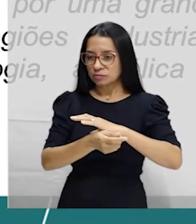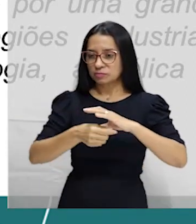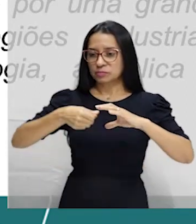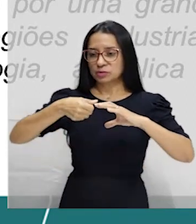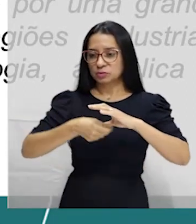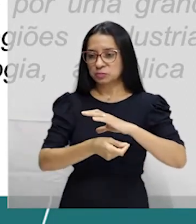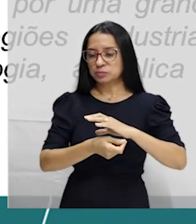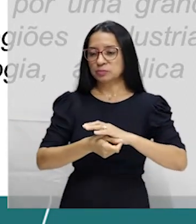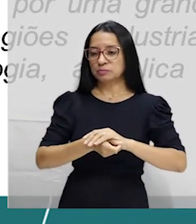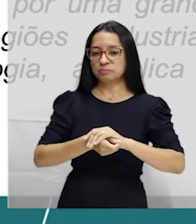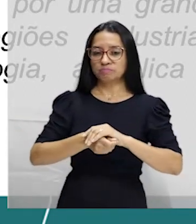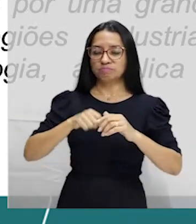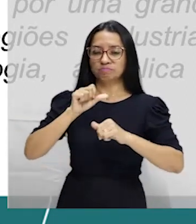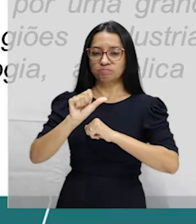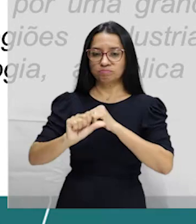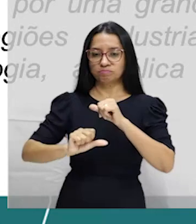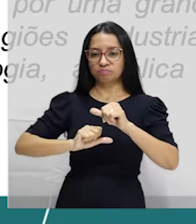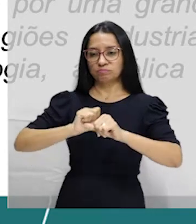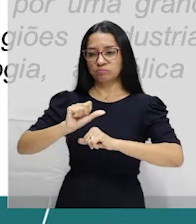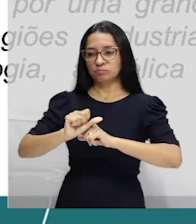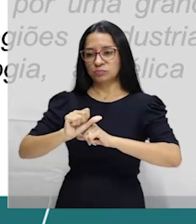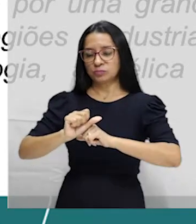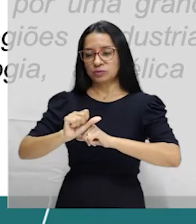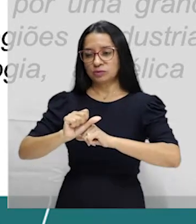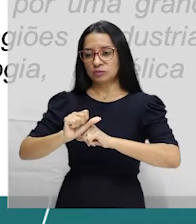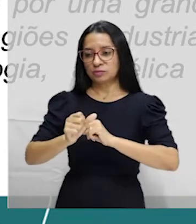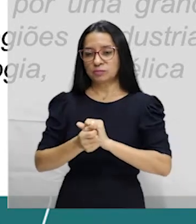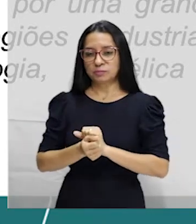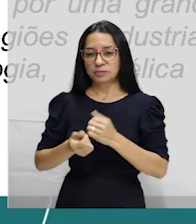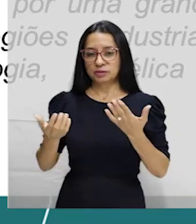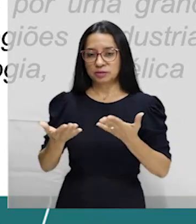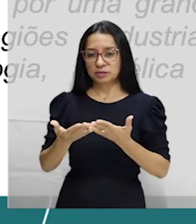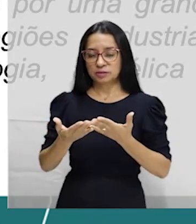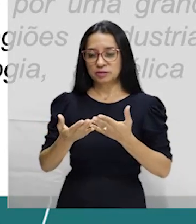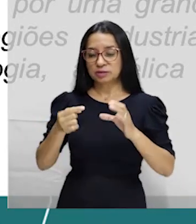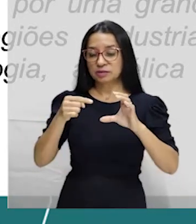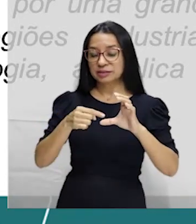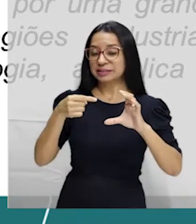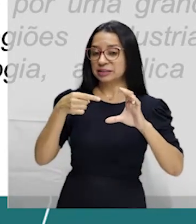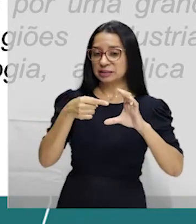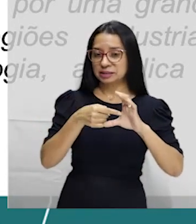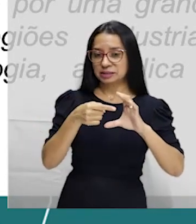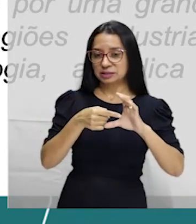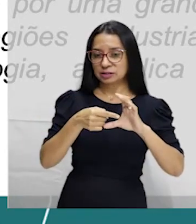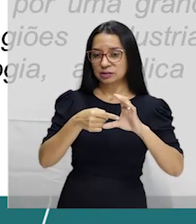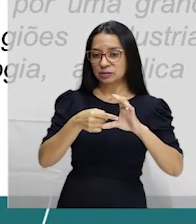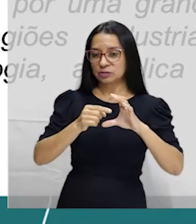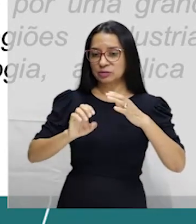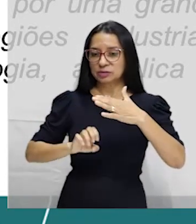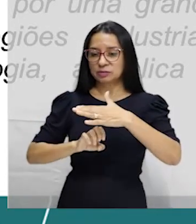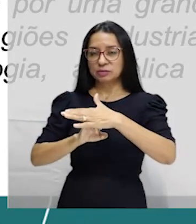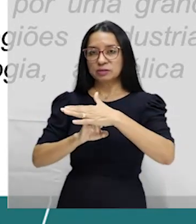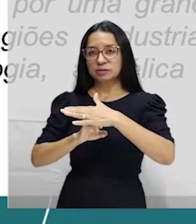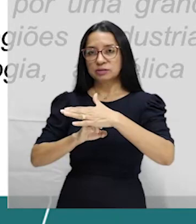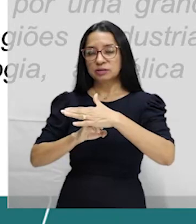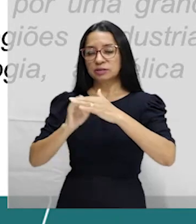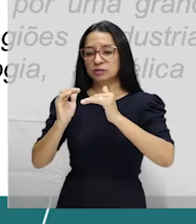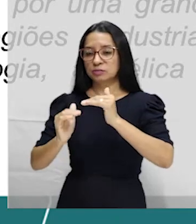empresariais de alta tecnologia disseminaram-se por uma grande variedade de novas